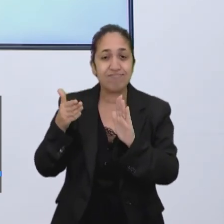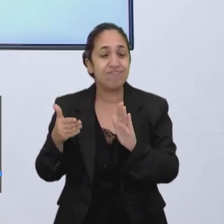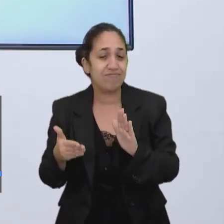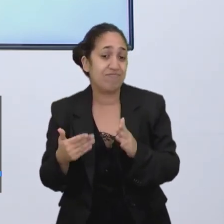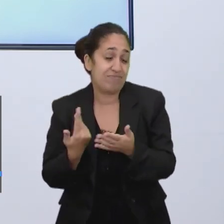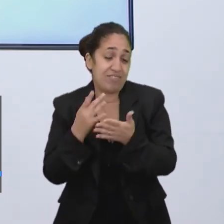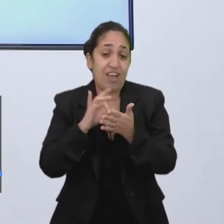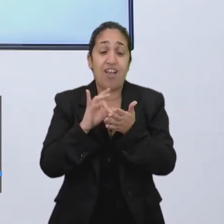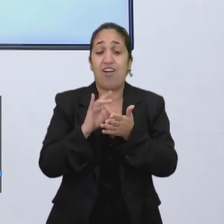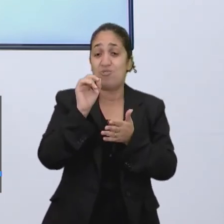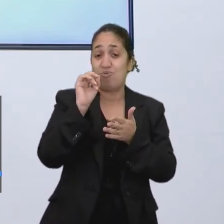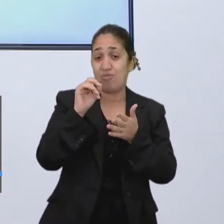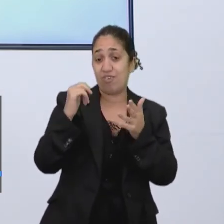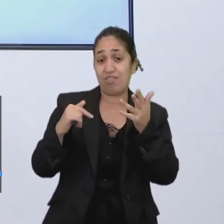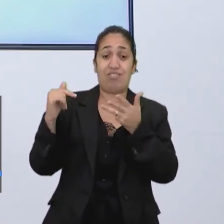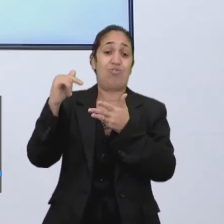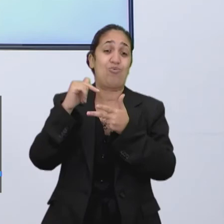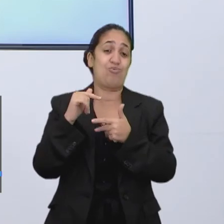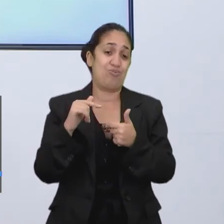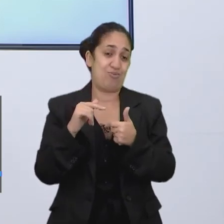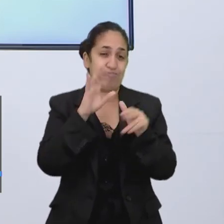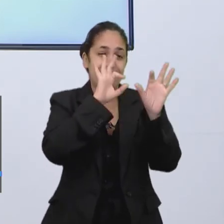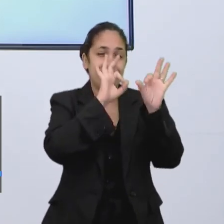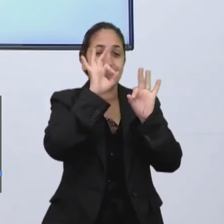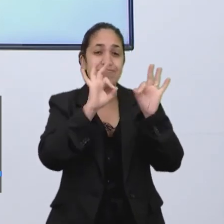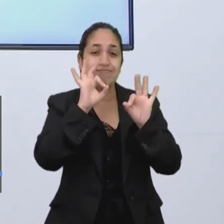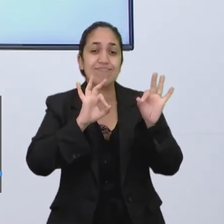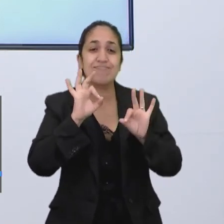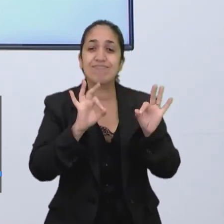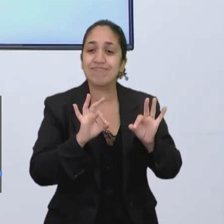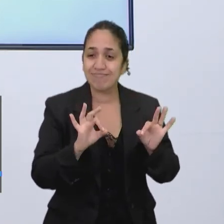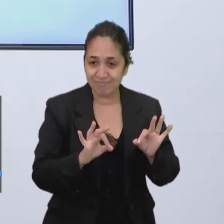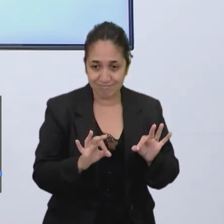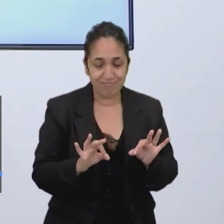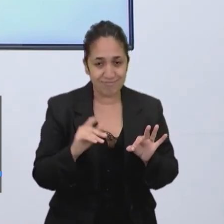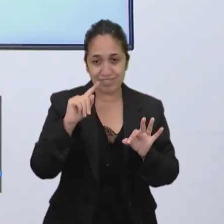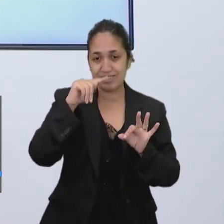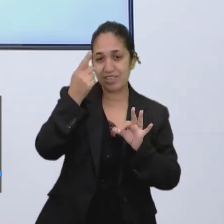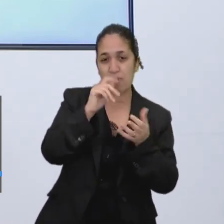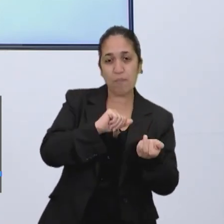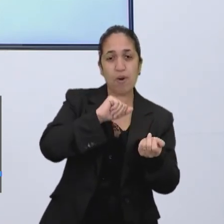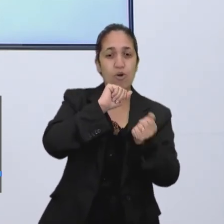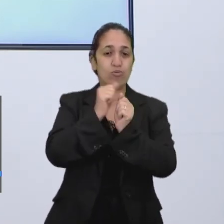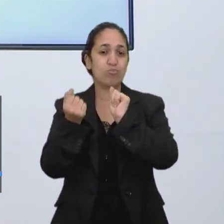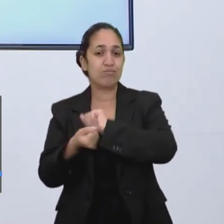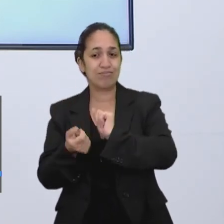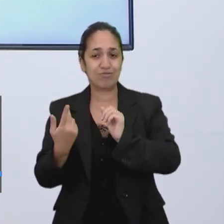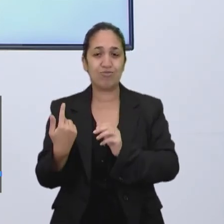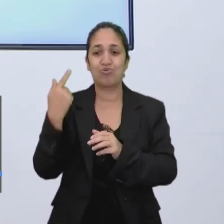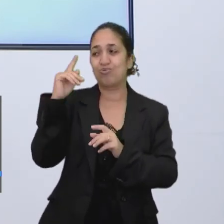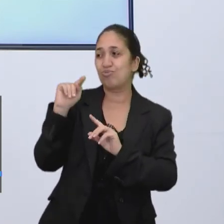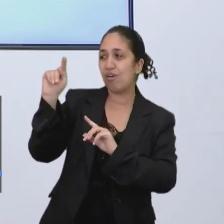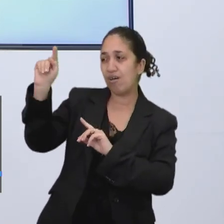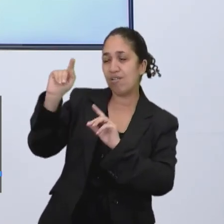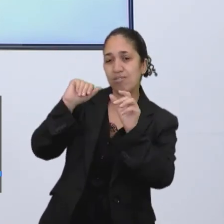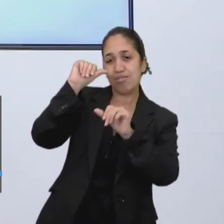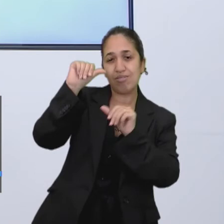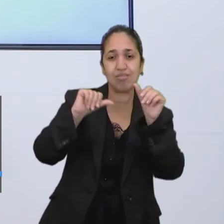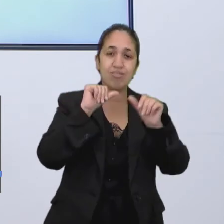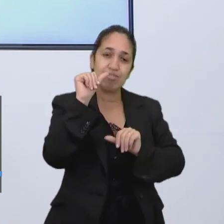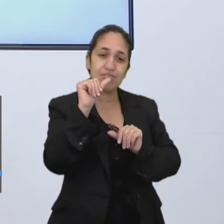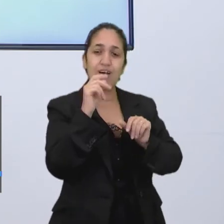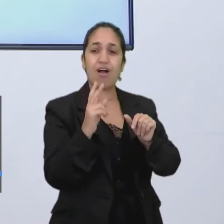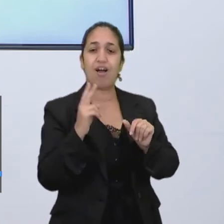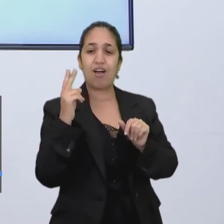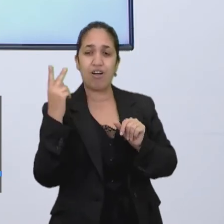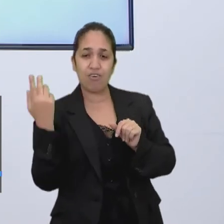realidade você vai ter tudo, entendeu, organizado, e aí só você substituir, fazer essa transferência de valores aí